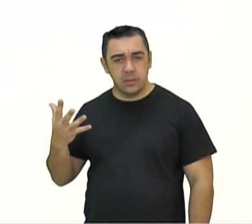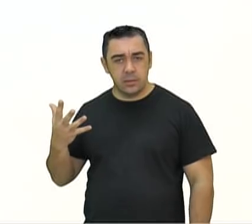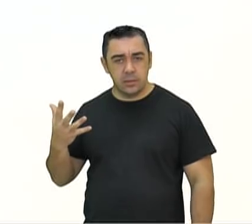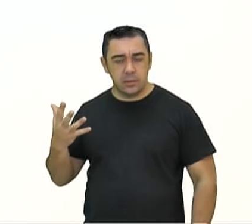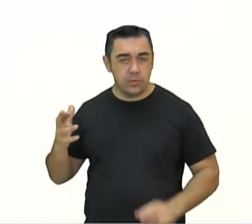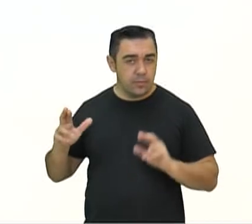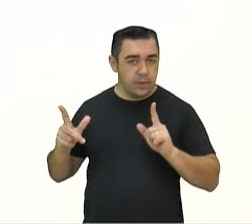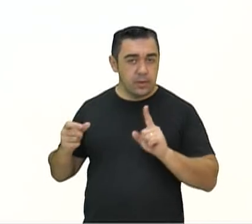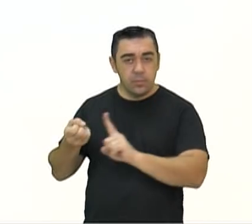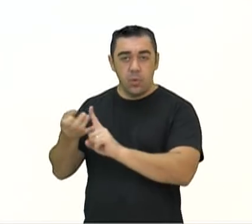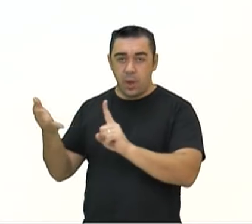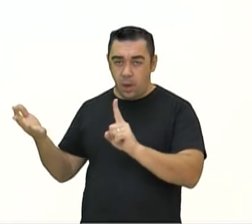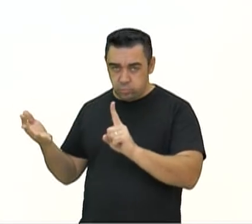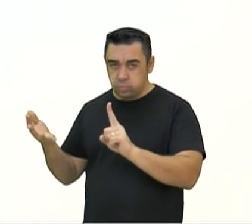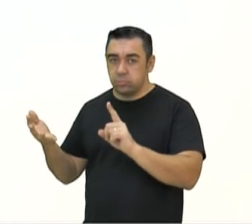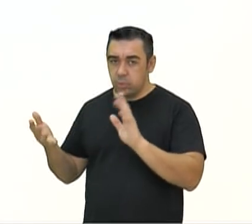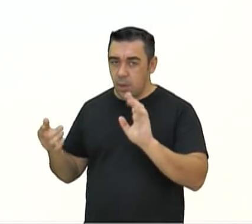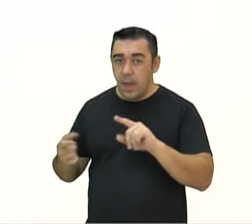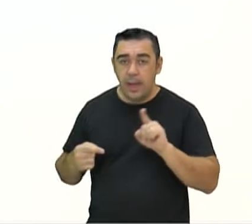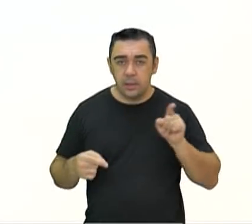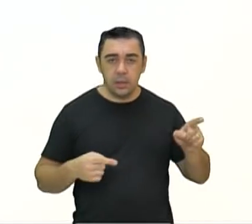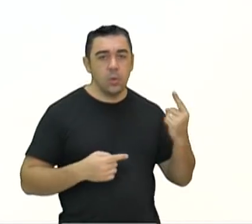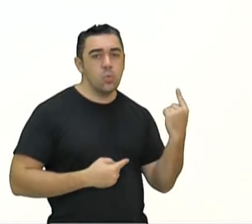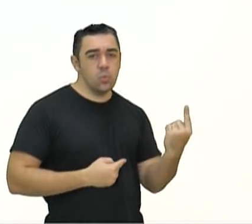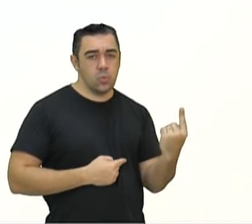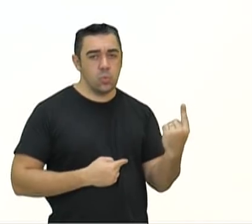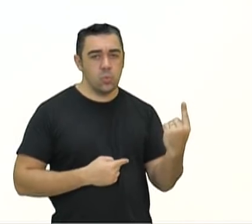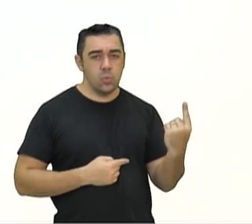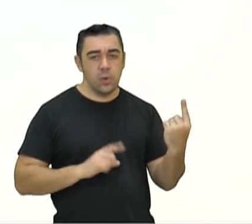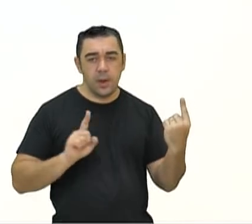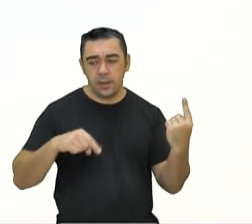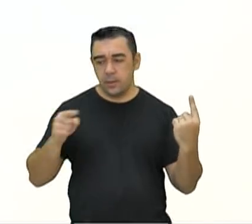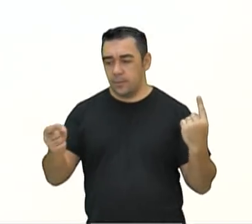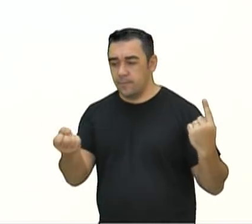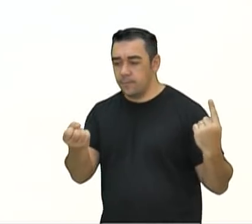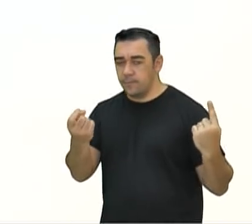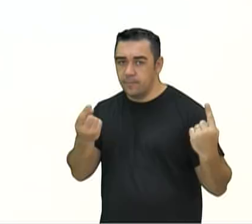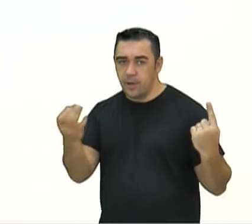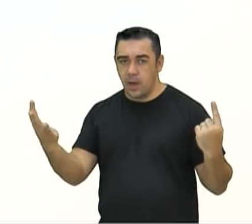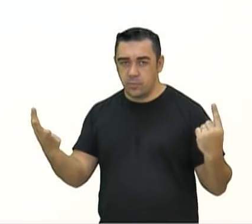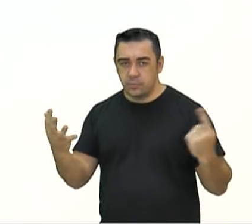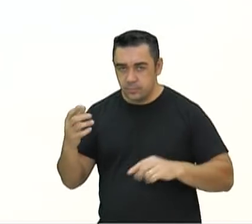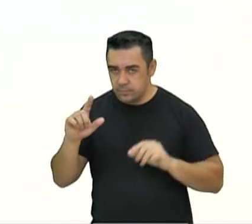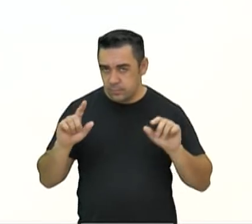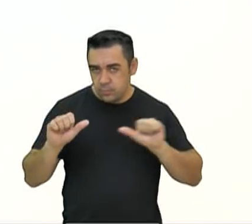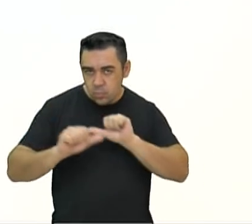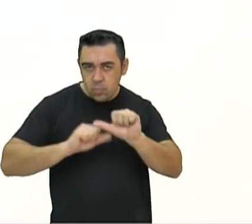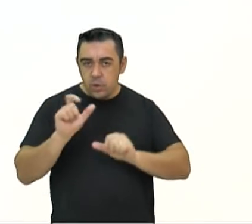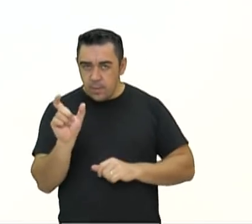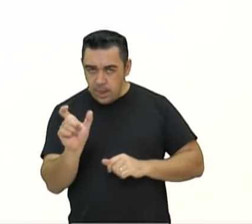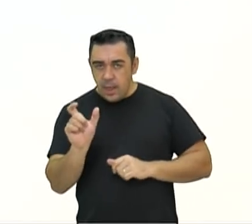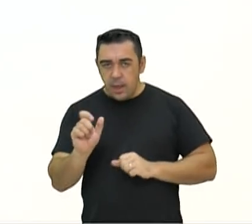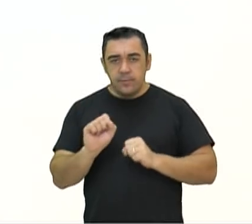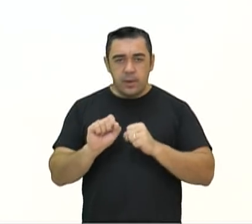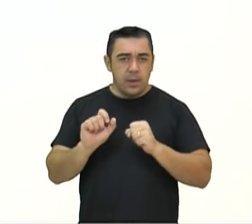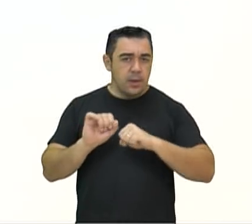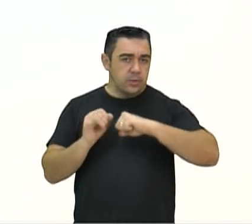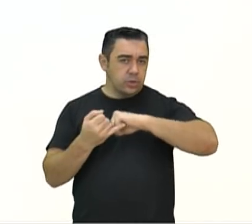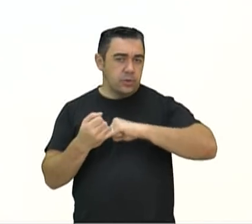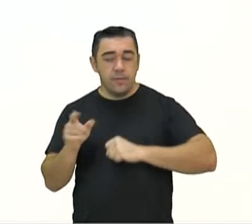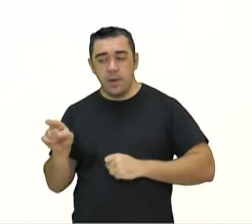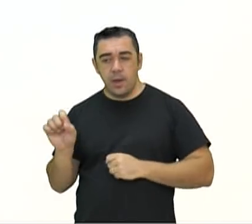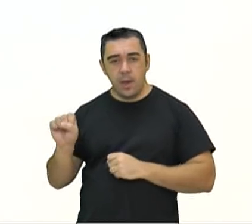de uma pessoa, né, nesse caso menino, para plural, certo? E aí modifica a palavra, né, acrescentando ali o